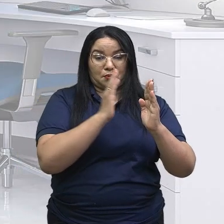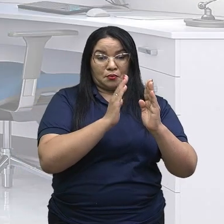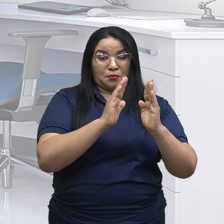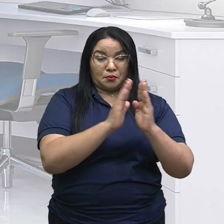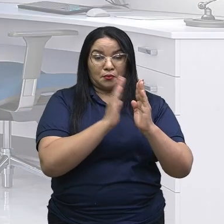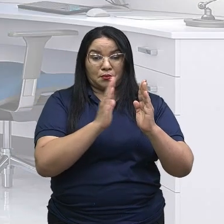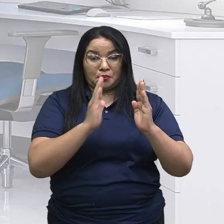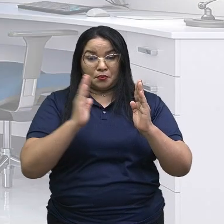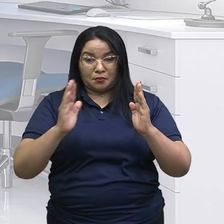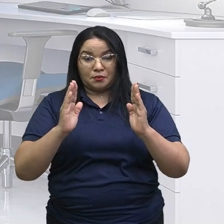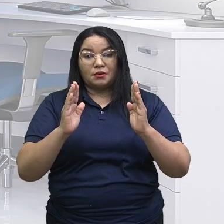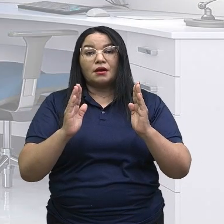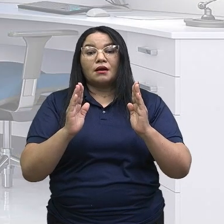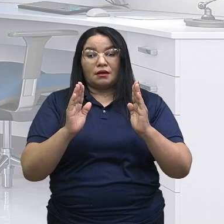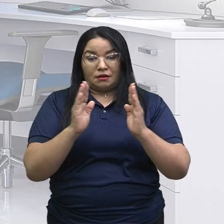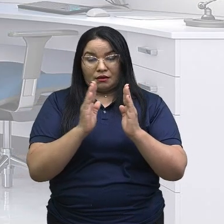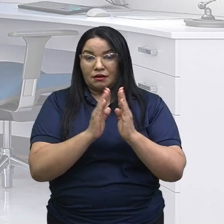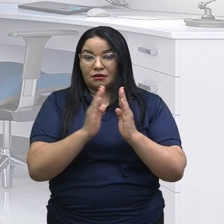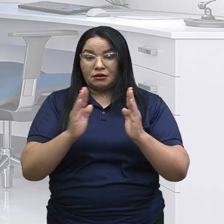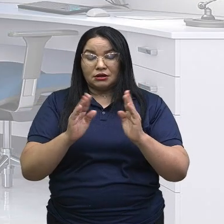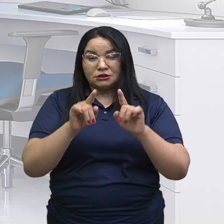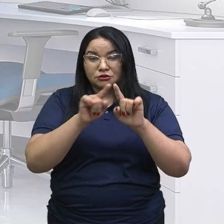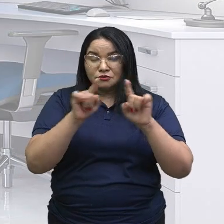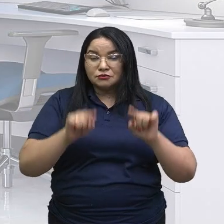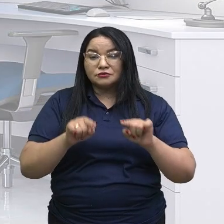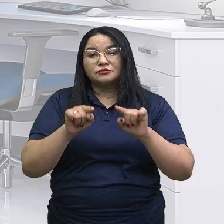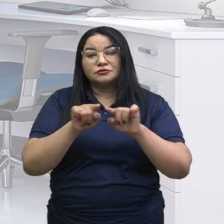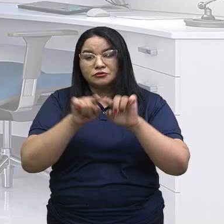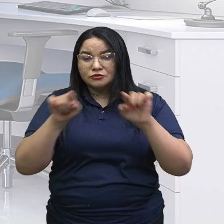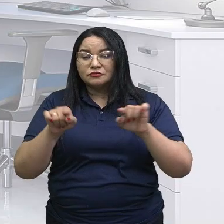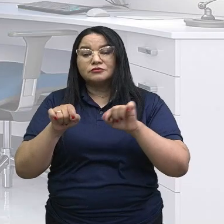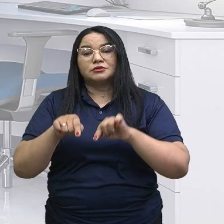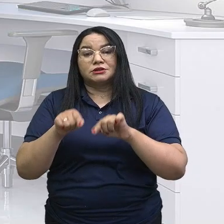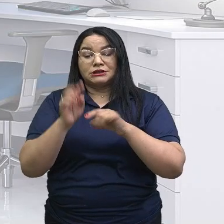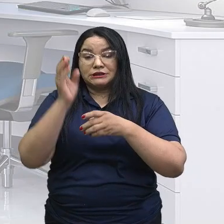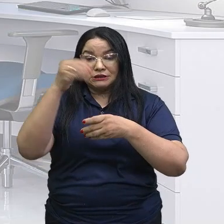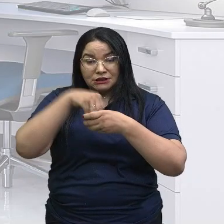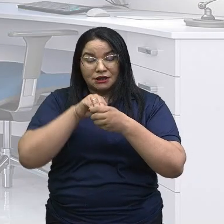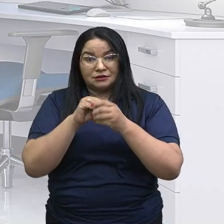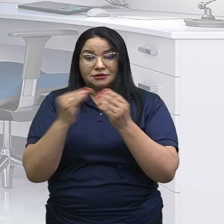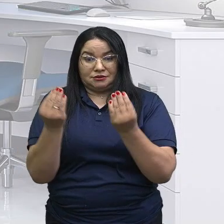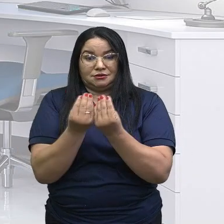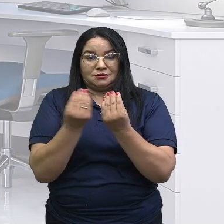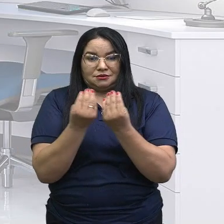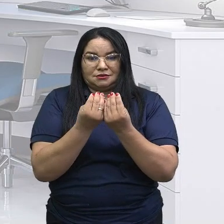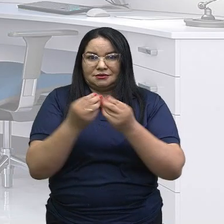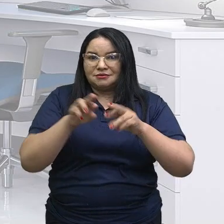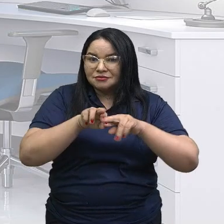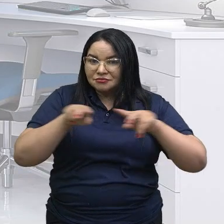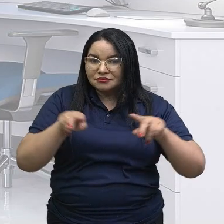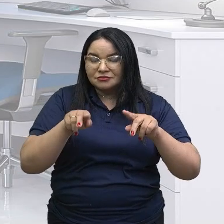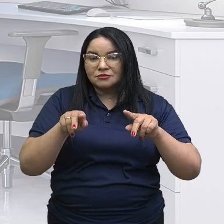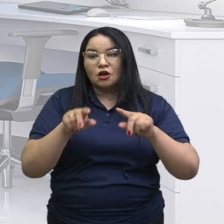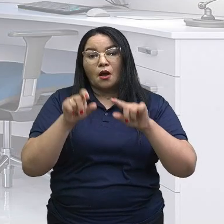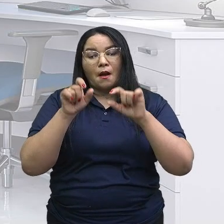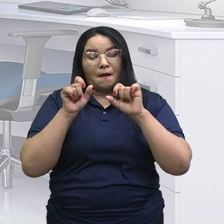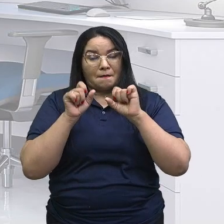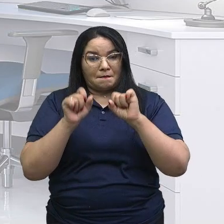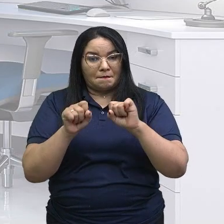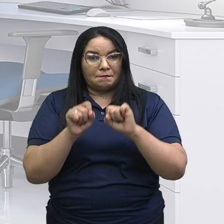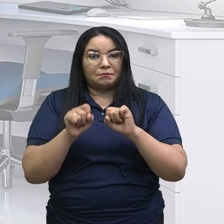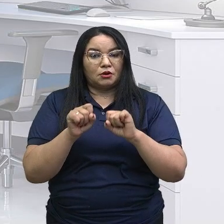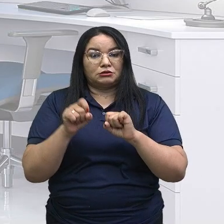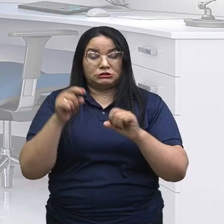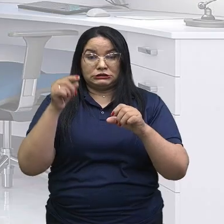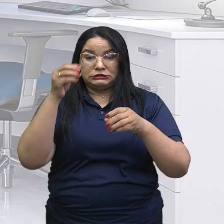nós provavelmente temos ali várias substâncias, tá? E essas substâncias podem realmente